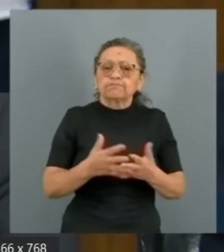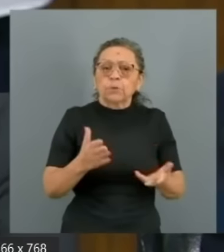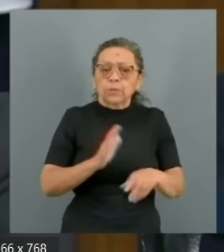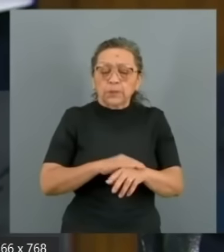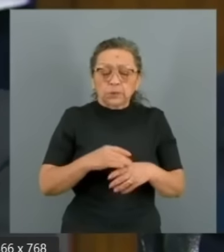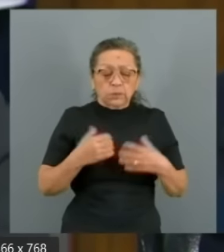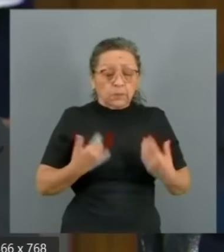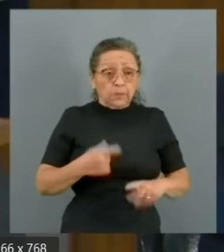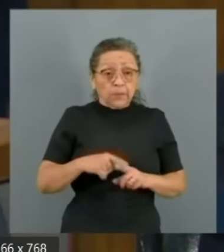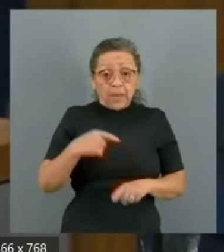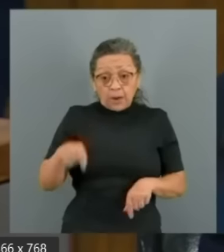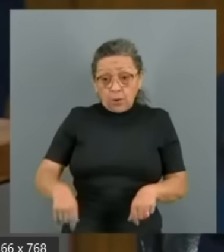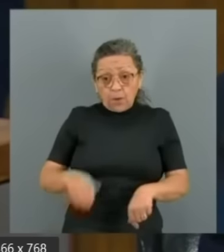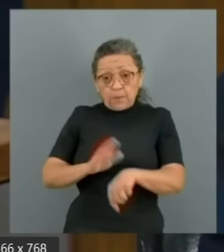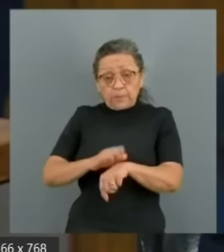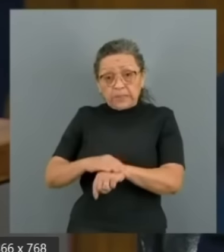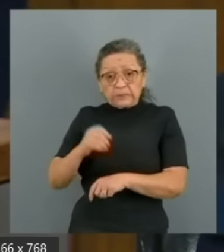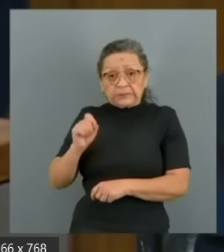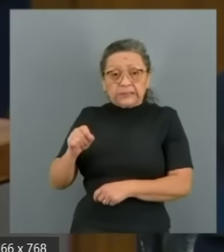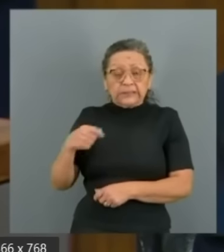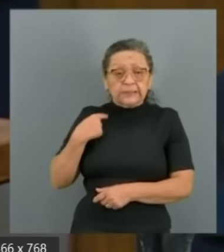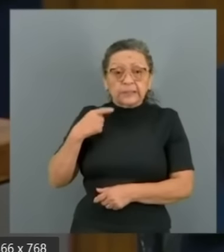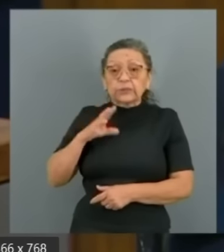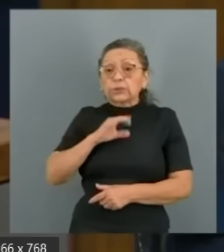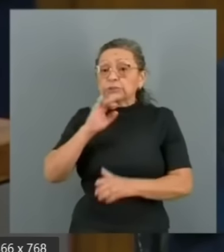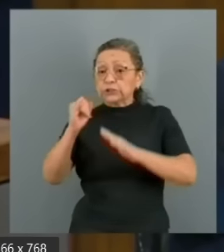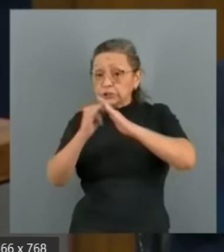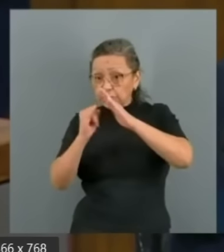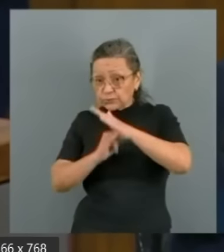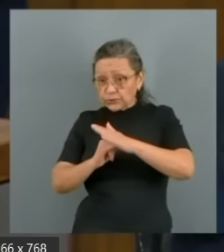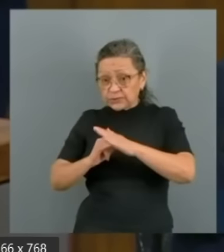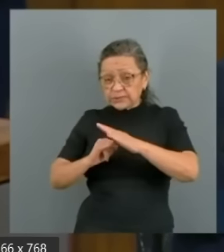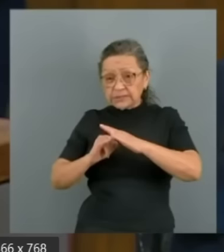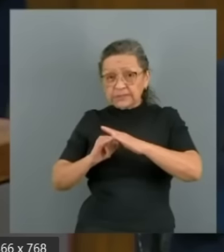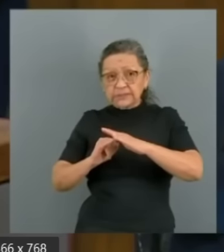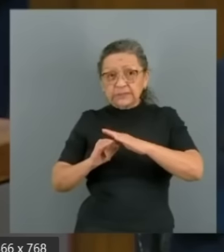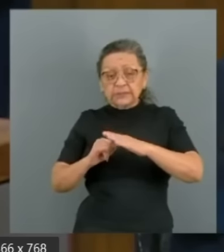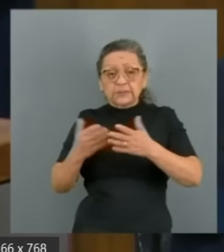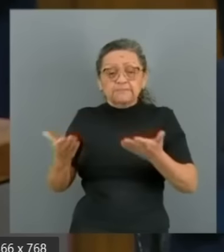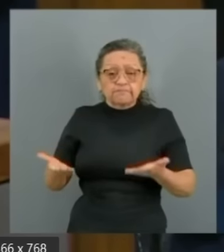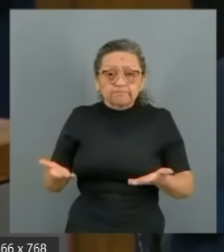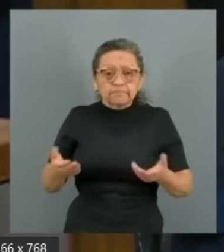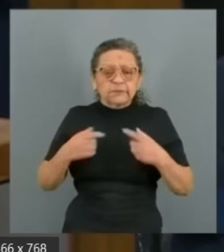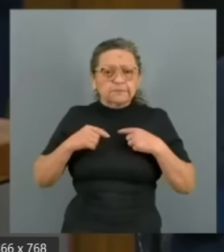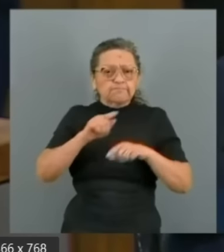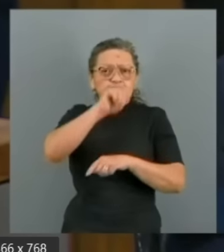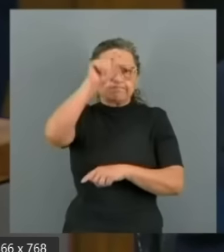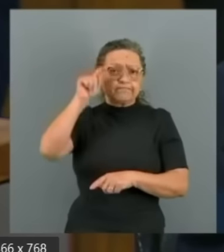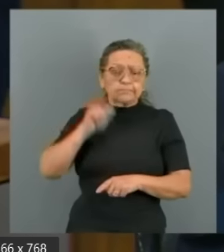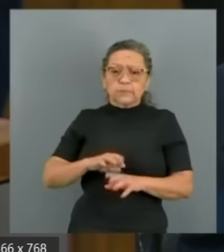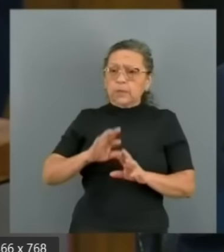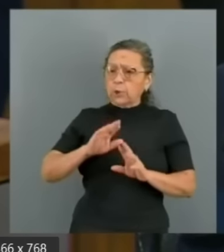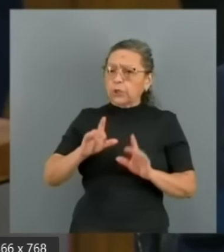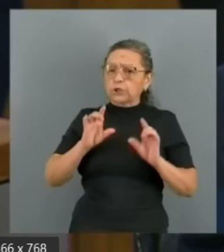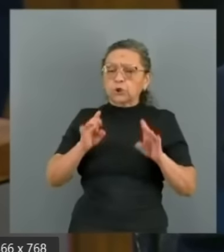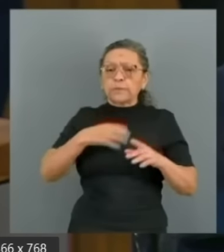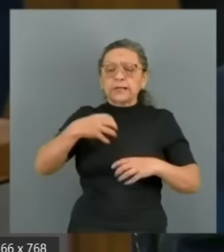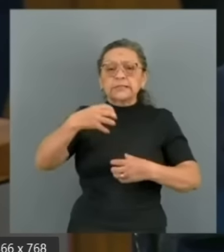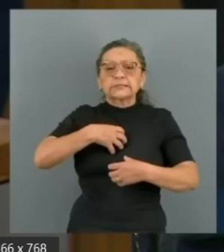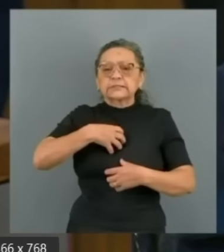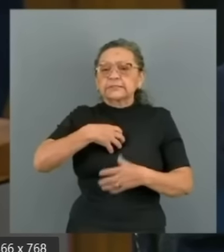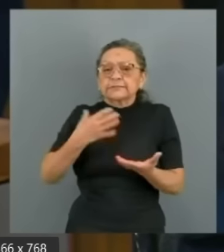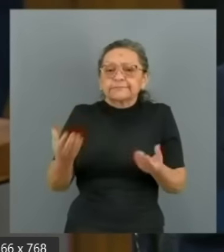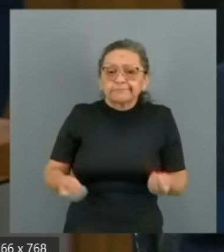porque nós estamos num momento, inclusive, que as instituições estão sendo questionadas, não apenas pela